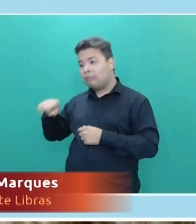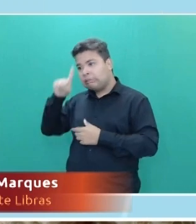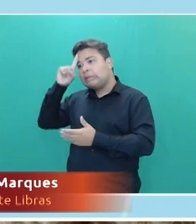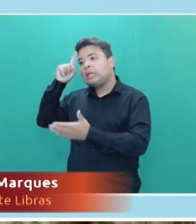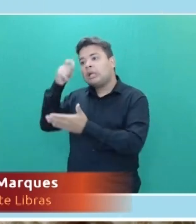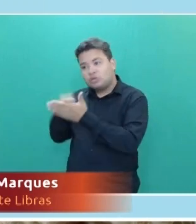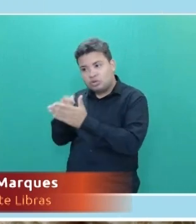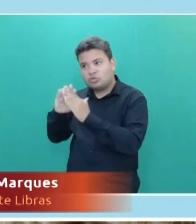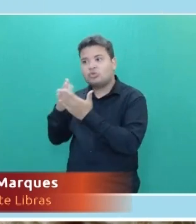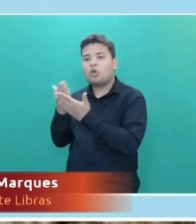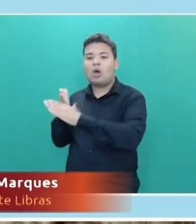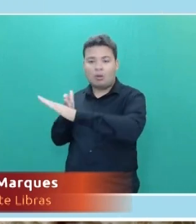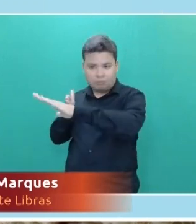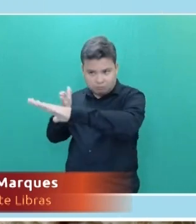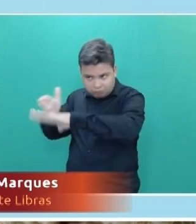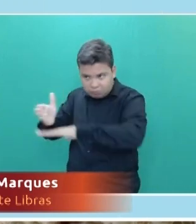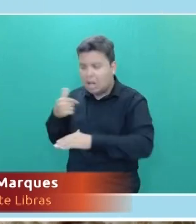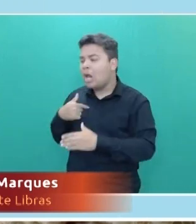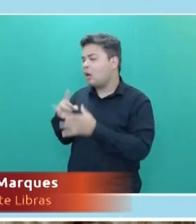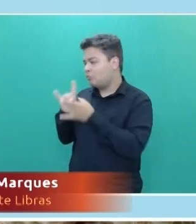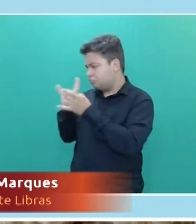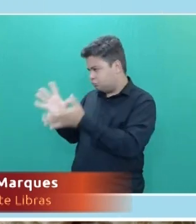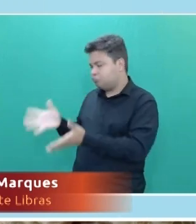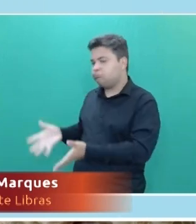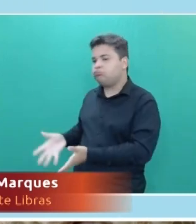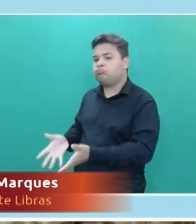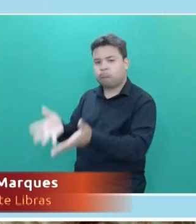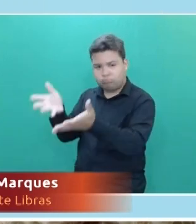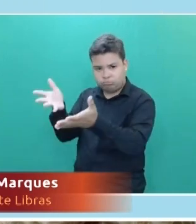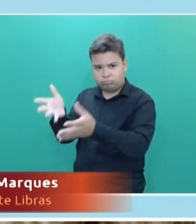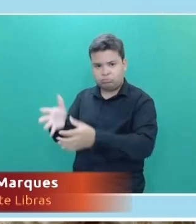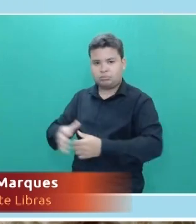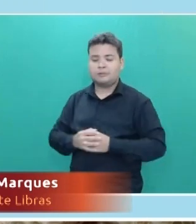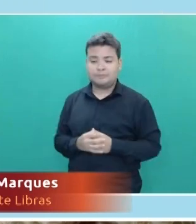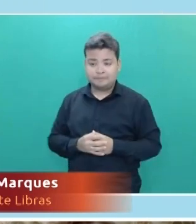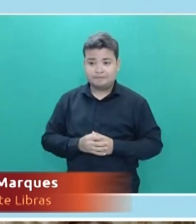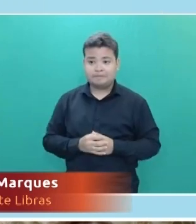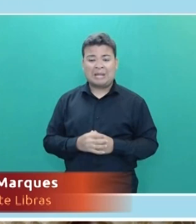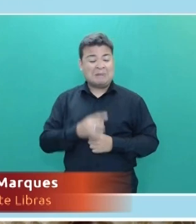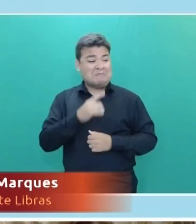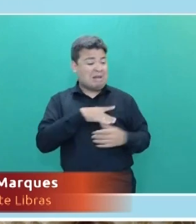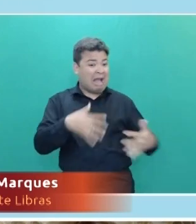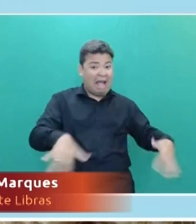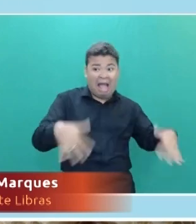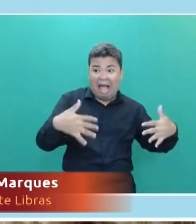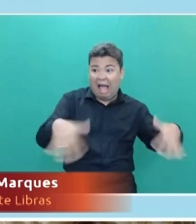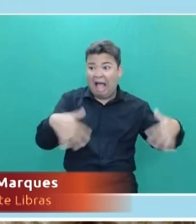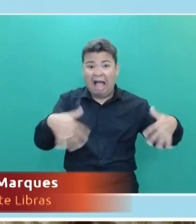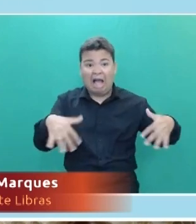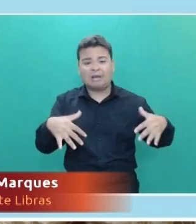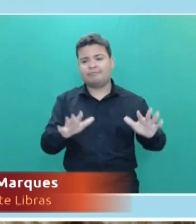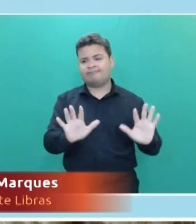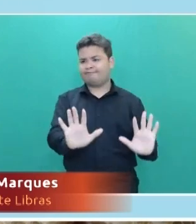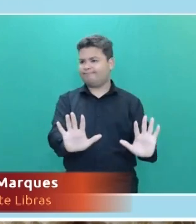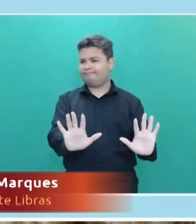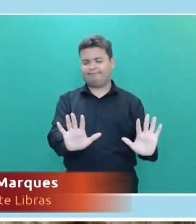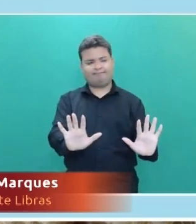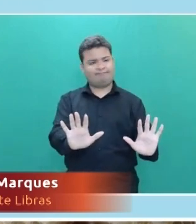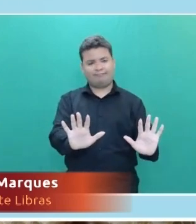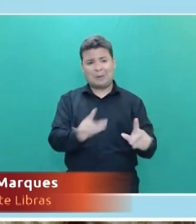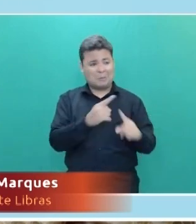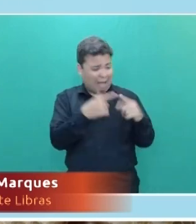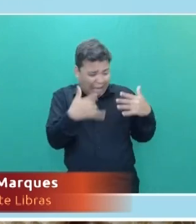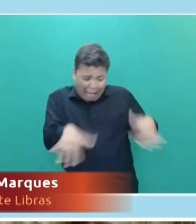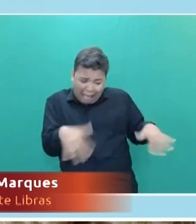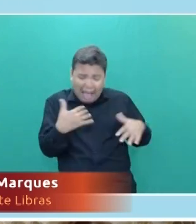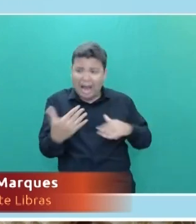fosse à escola, né? E acho que a gente precisa enfrentar esse medo. Esse pânico generalizado, ele não nos ajuda,